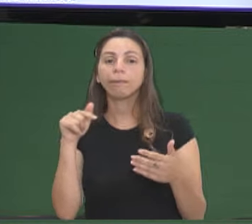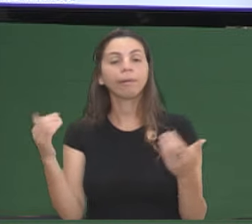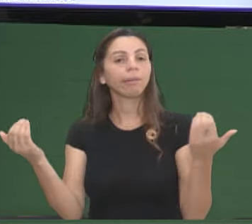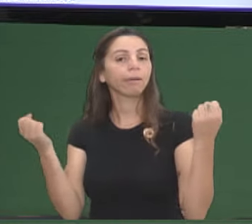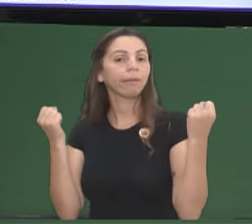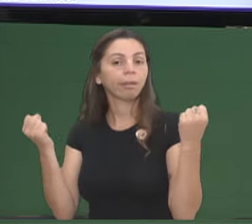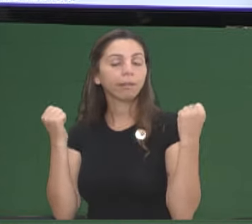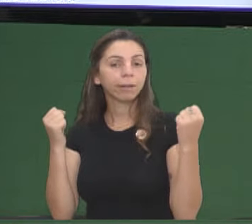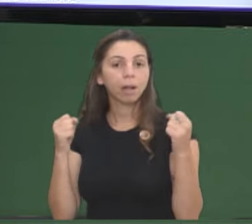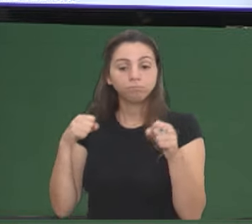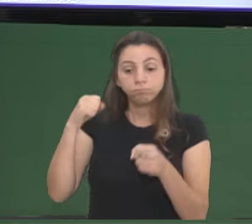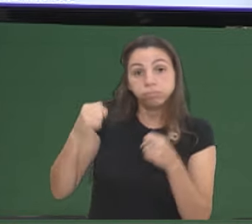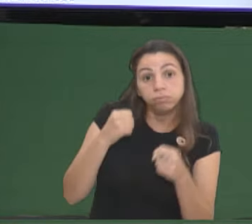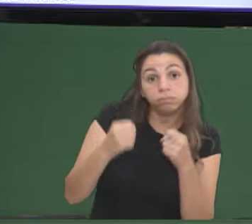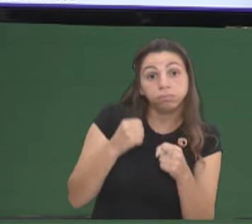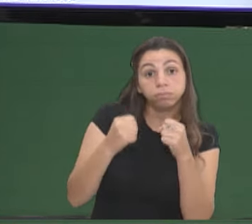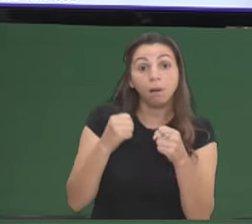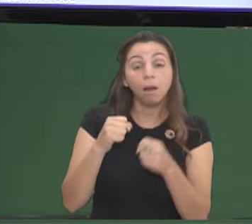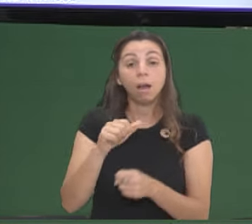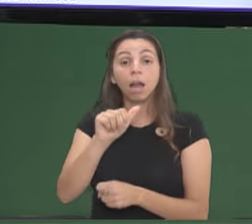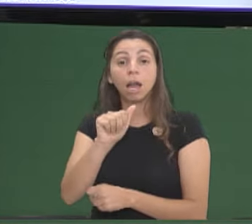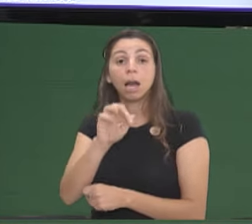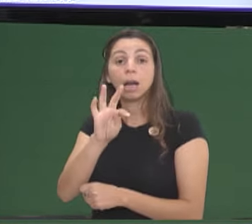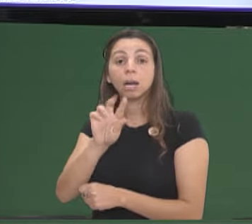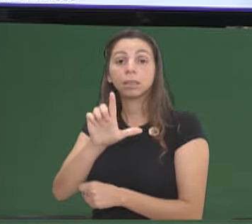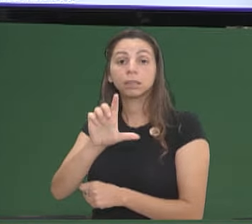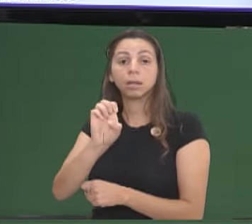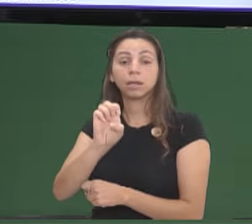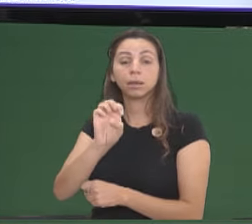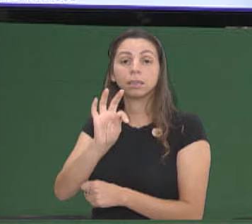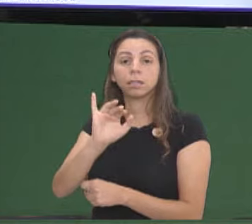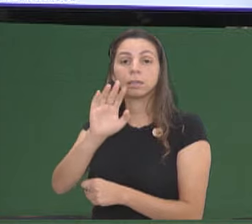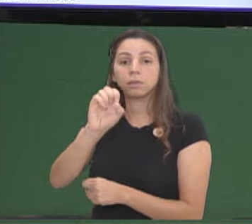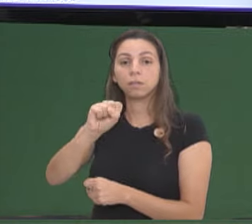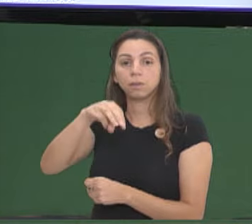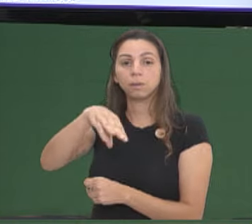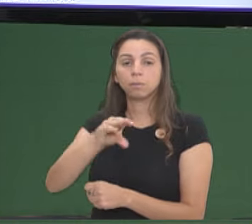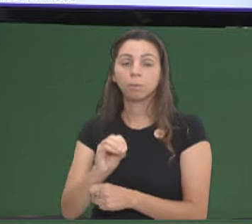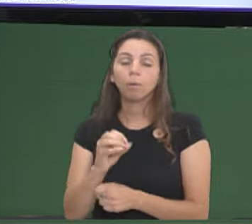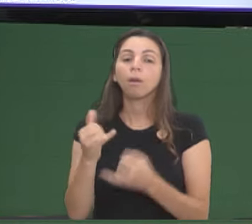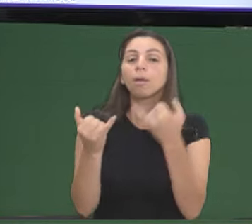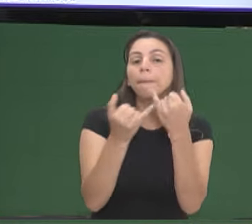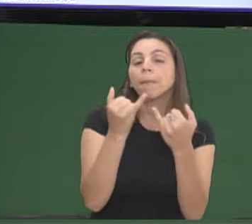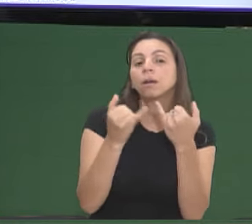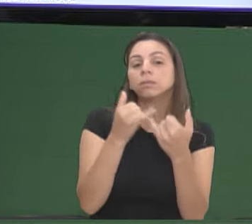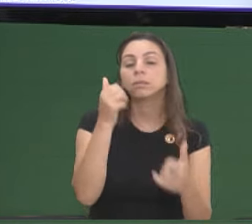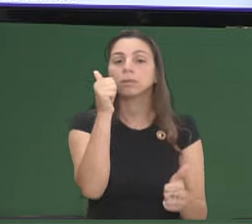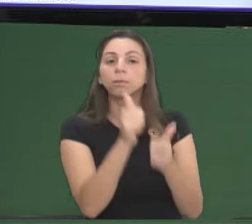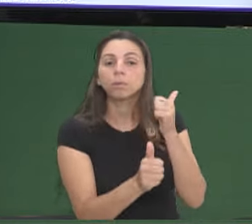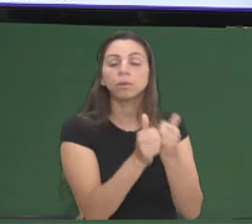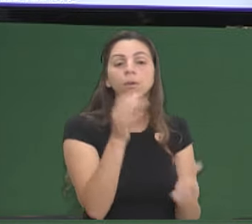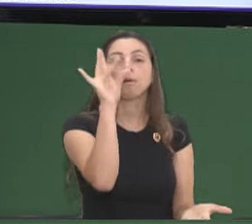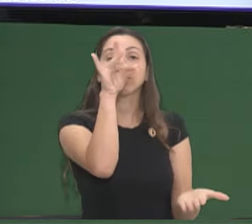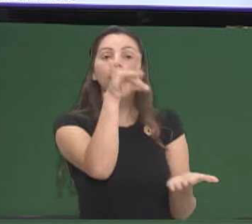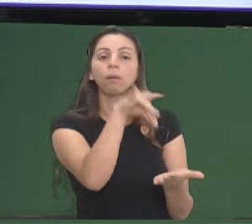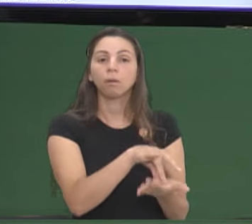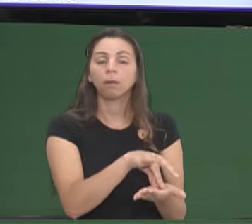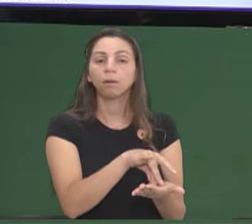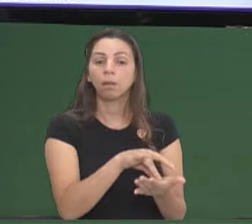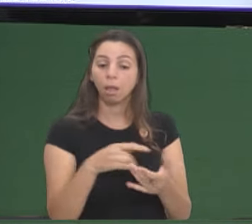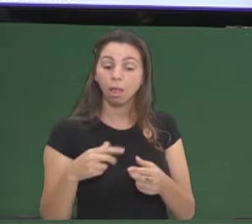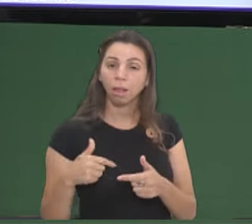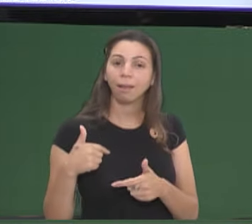Então, a gente vai fazer uma brincadeira que é parecida com o esporte oficial, que está desenvolvendo ali a questão da